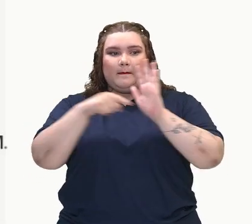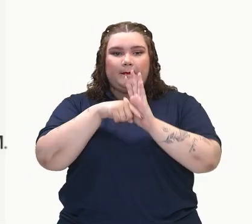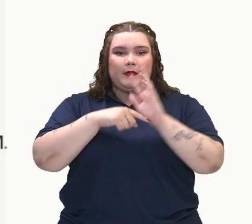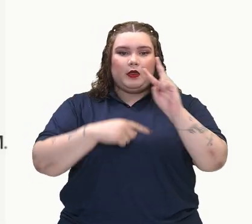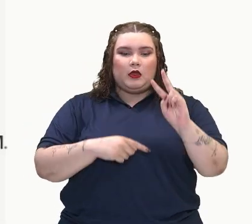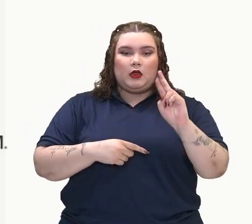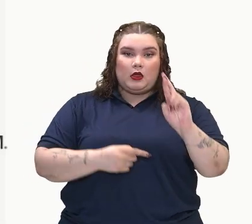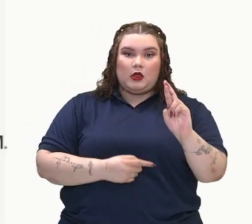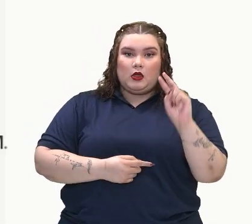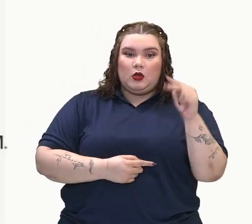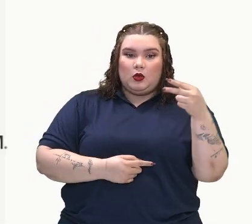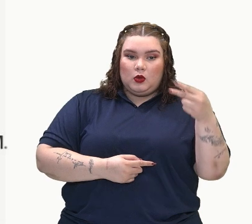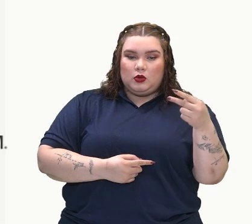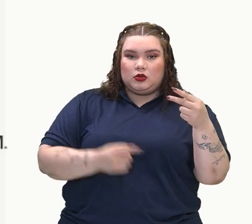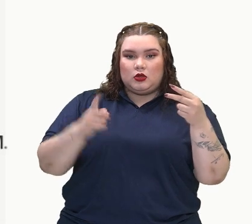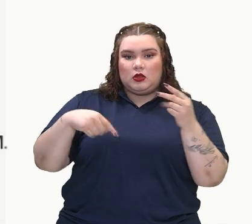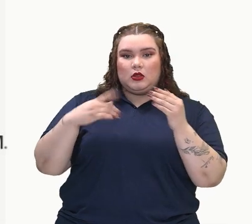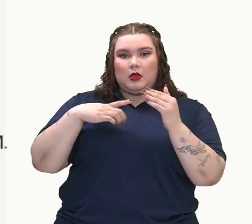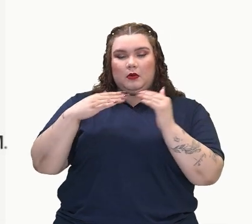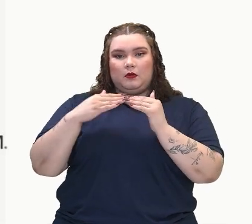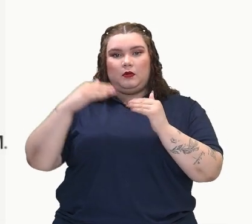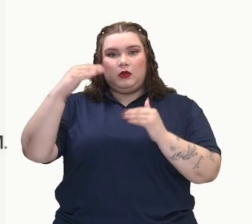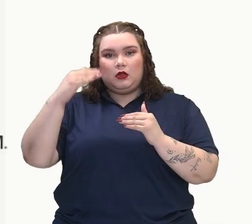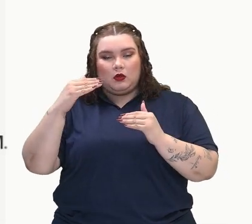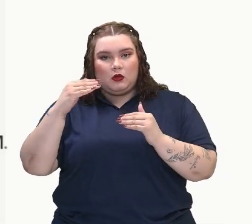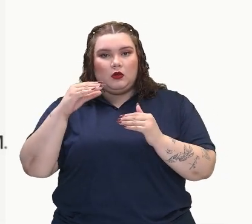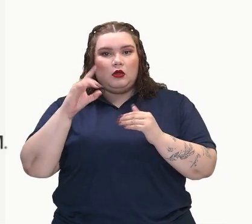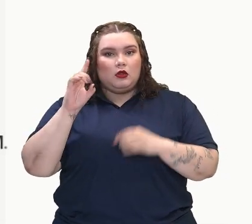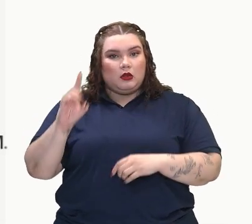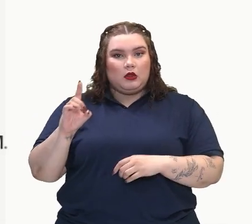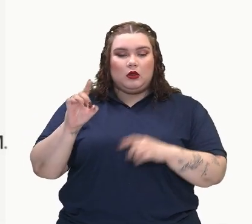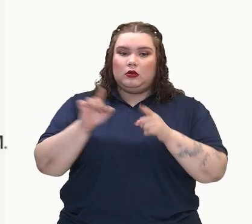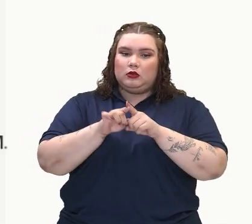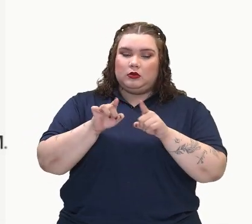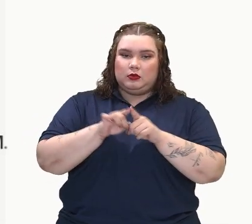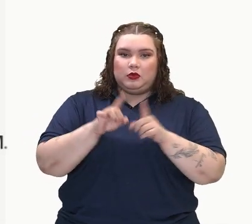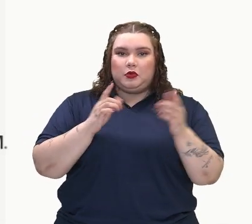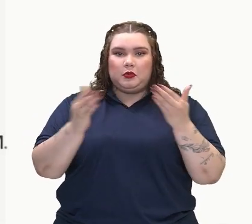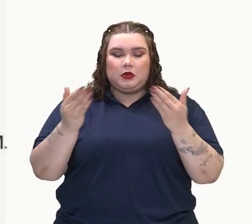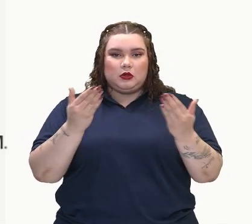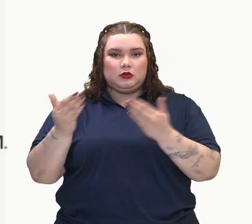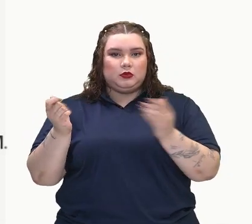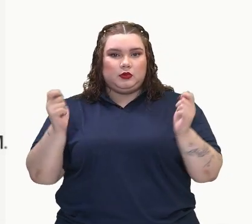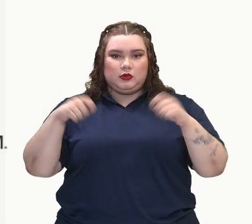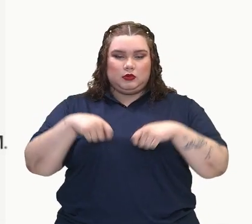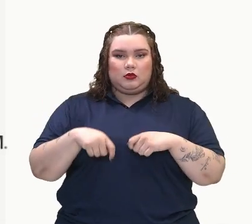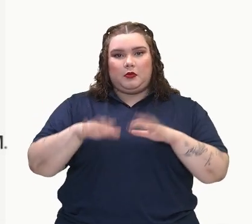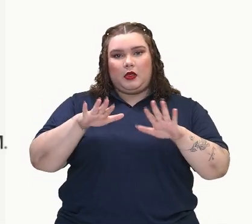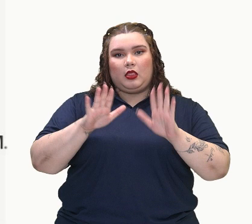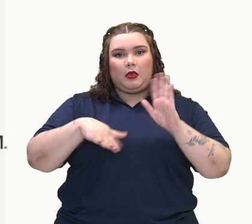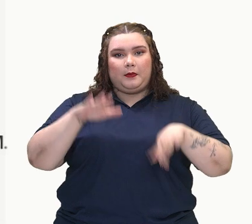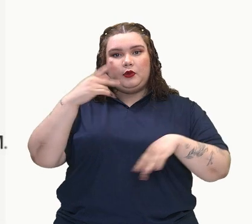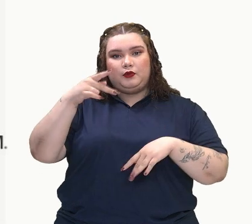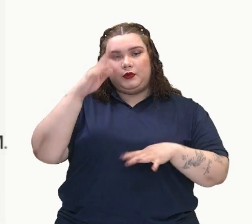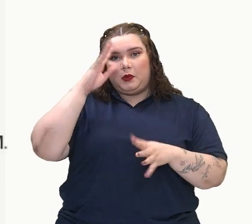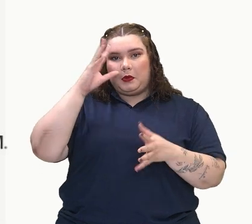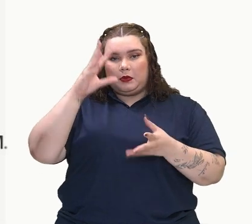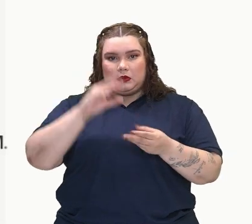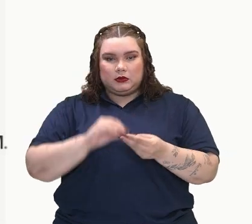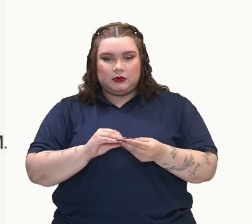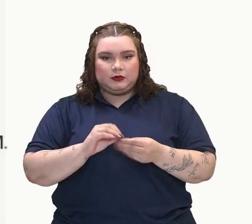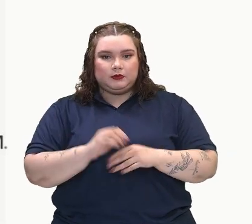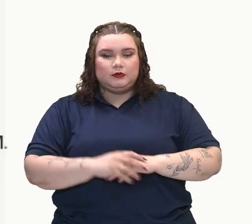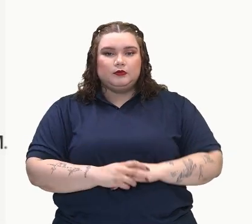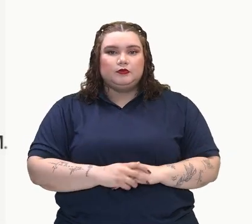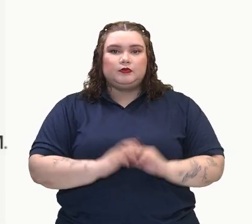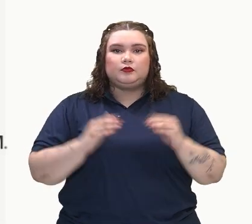a distância, ou dizer que a distância é menor que a diferença entre os raios. Isso é só uma questão de interpretação. Então, toda vez que